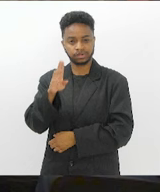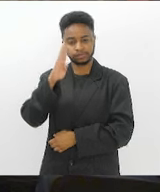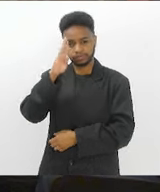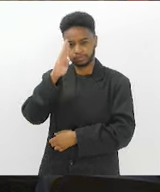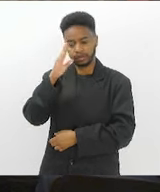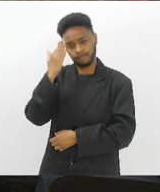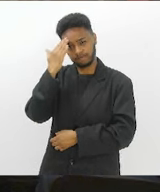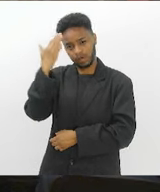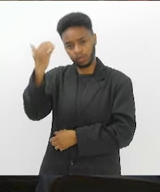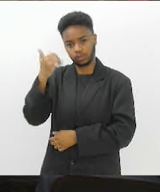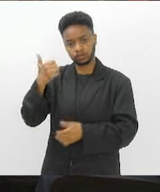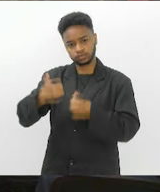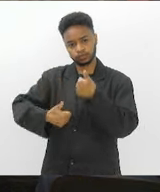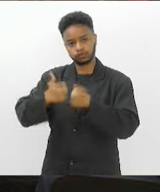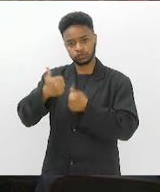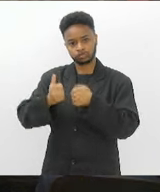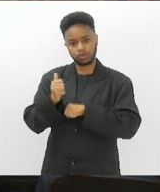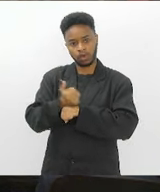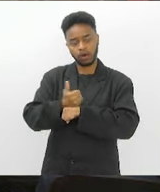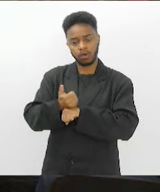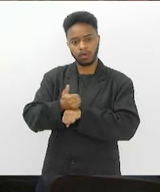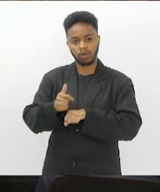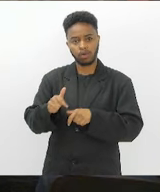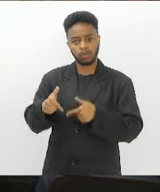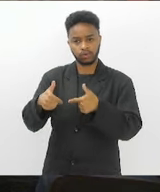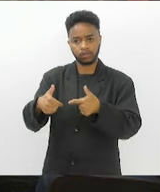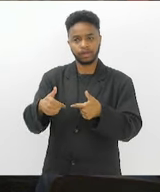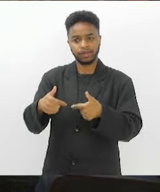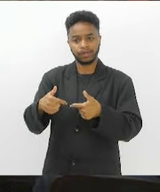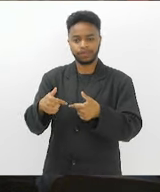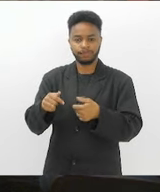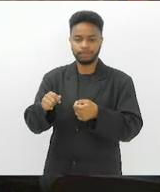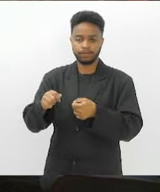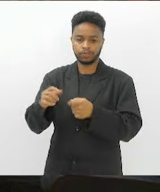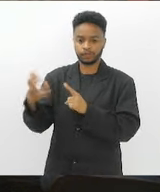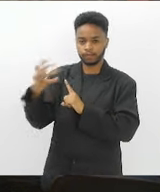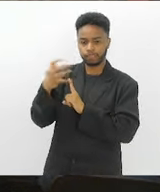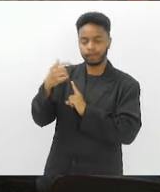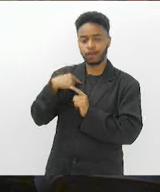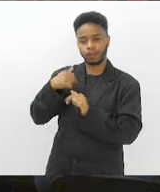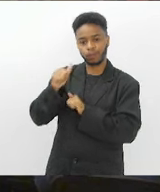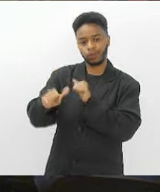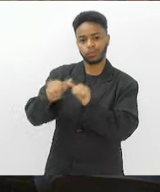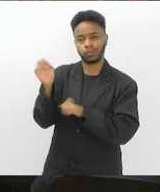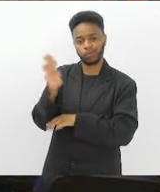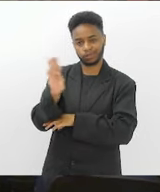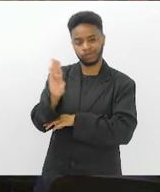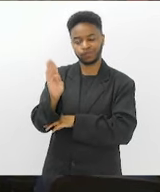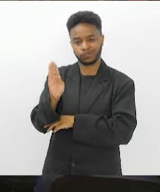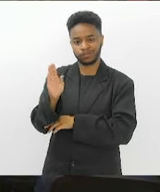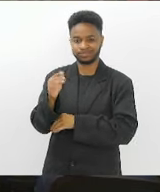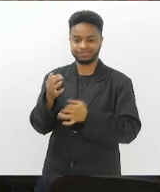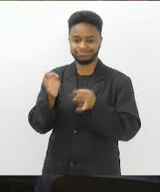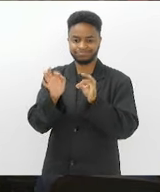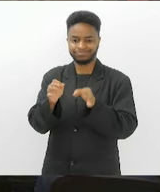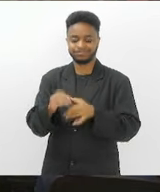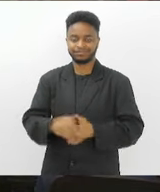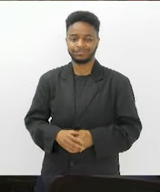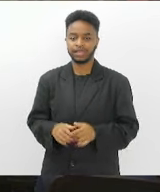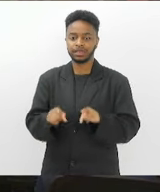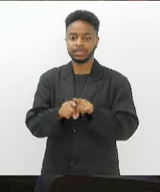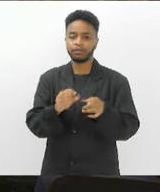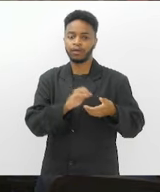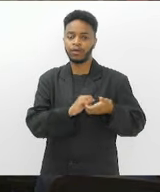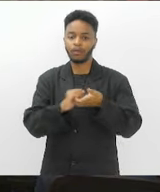brasileiro, ele que fez eu virar botafoguense, sem dúvida alguma. Quero aqui